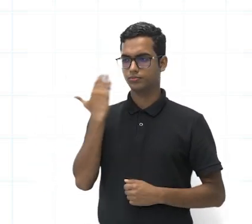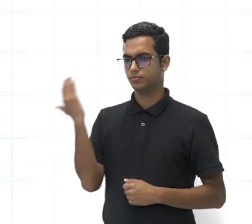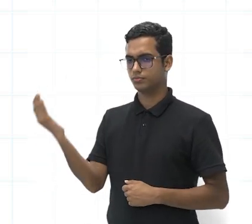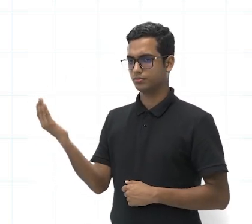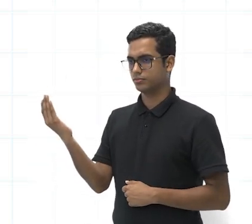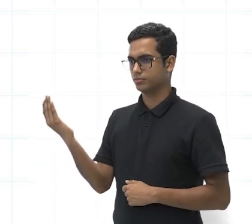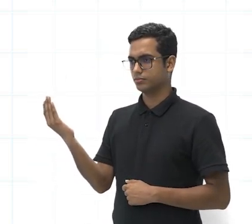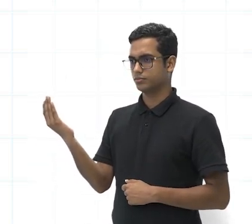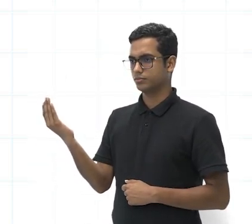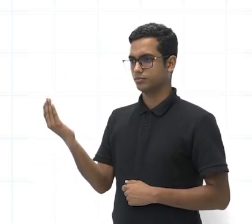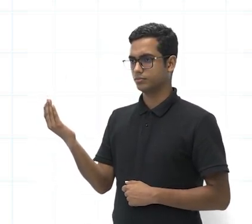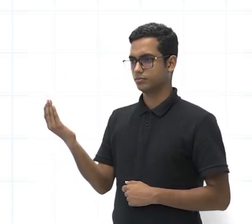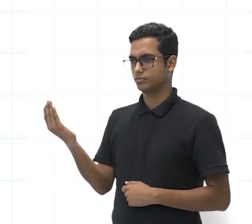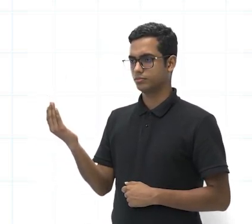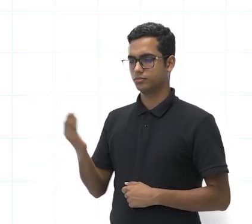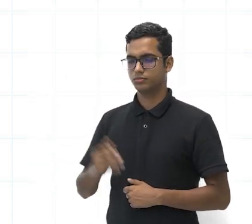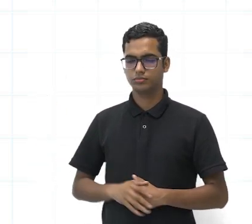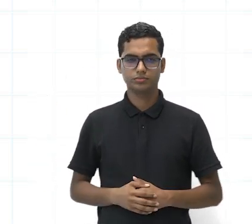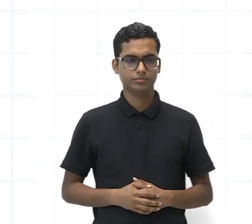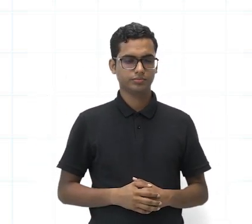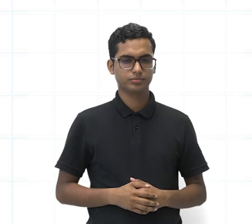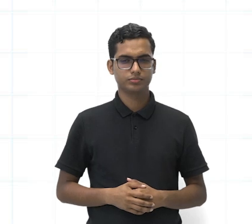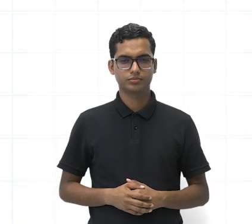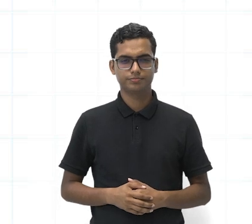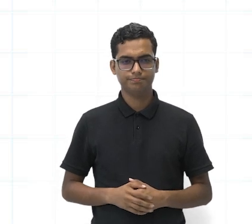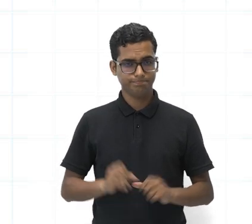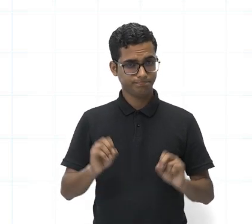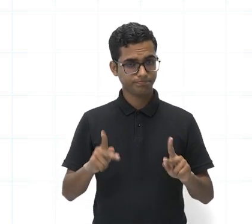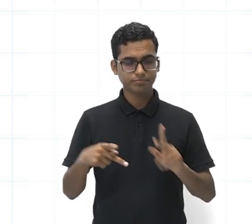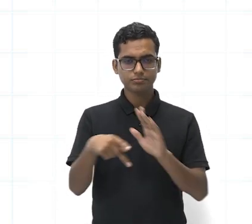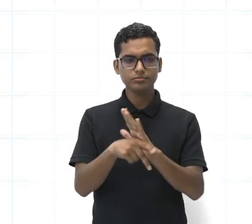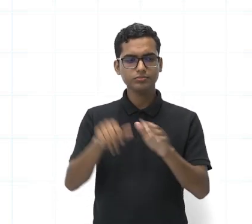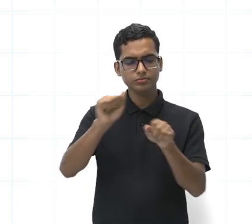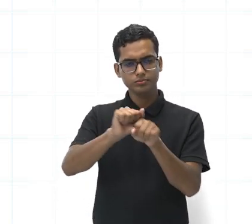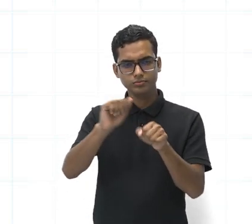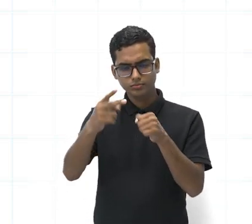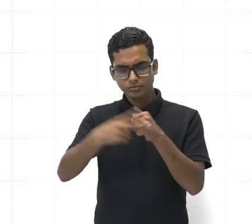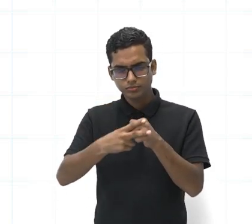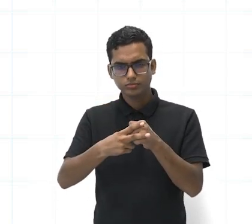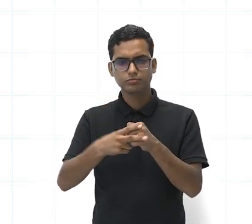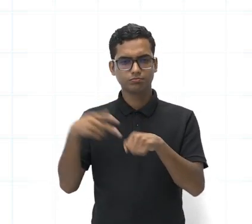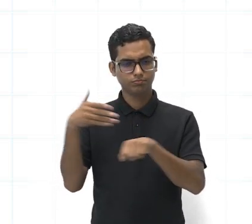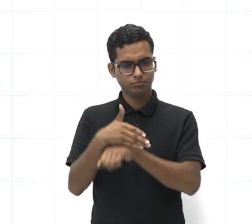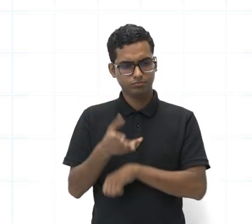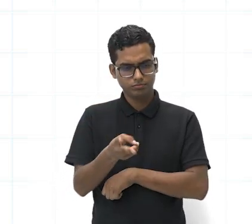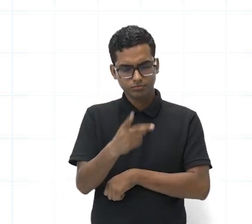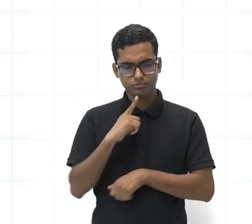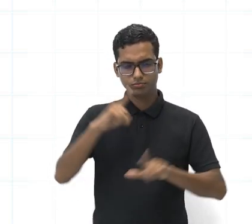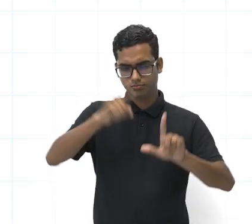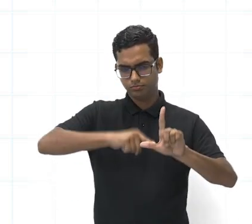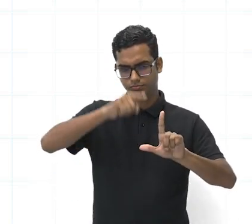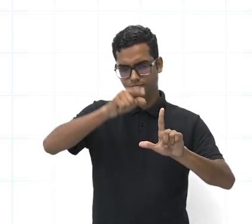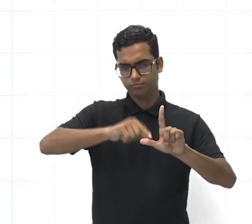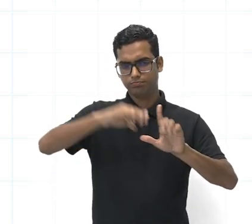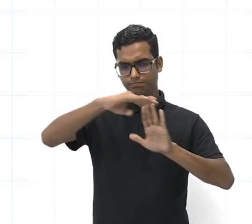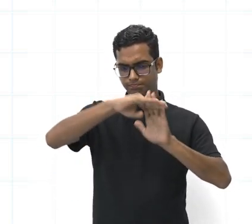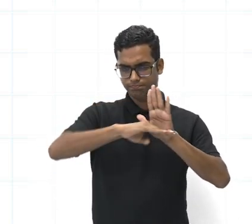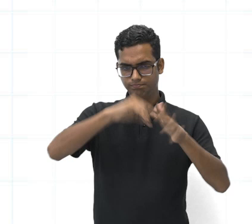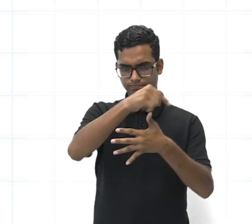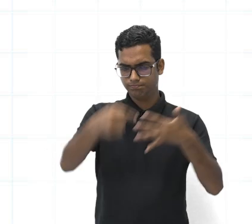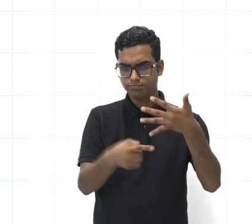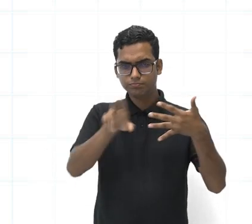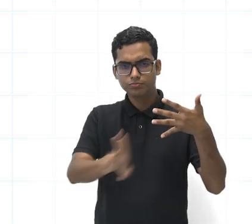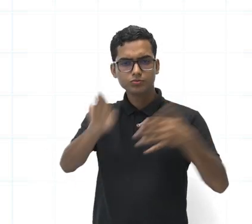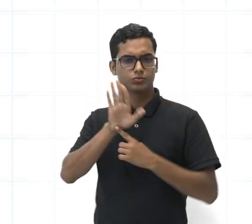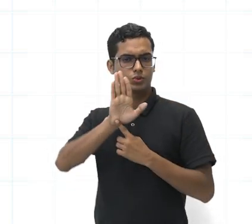ever, quase nunca e never, nunca, ok? Esses são os advérbios de frequência e eles têm essa classificação justamente